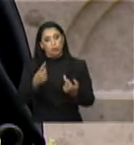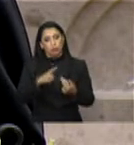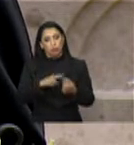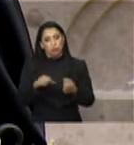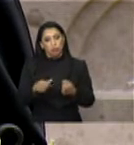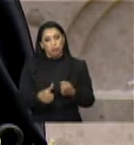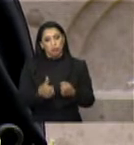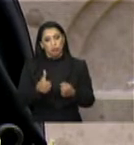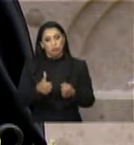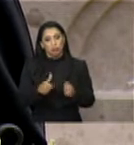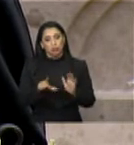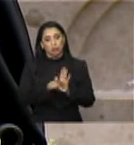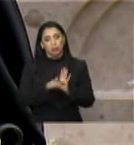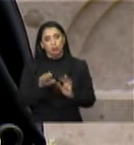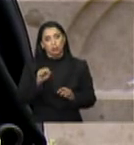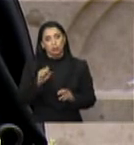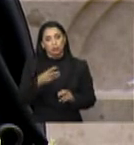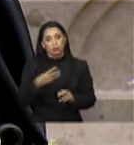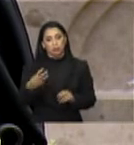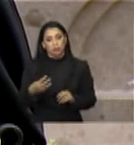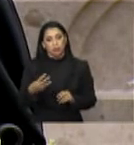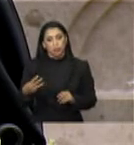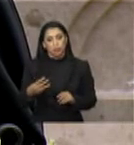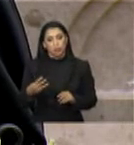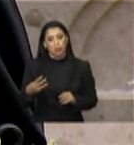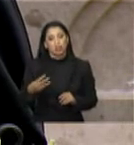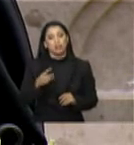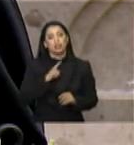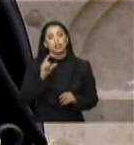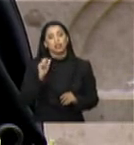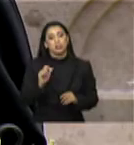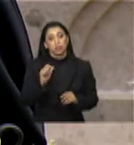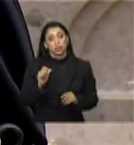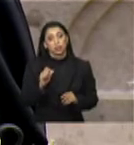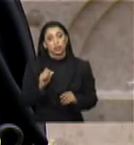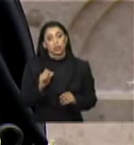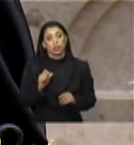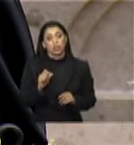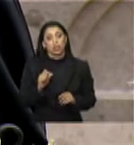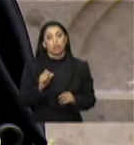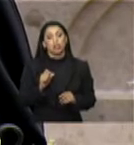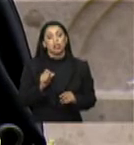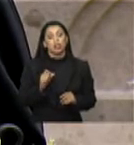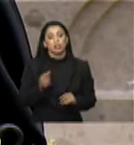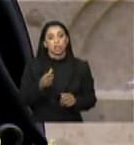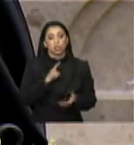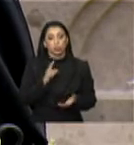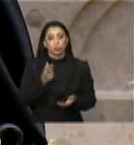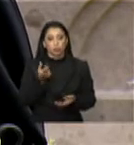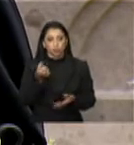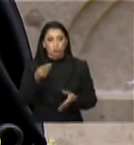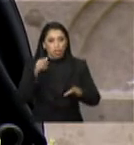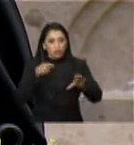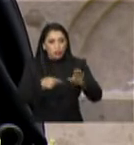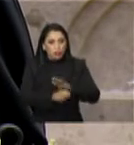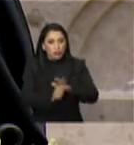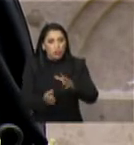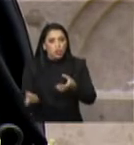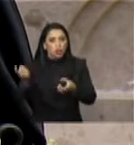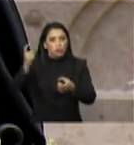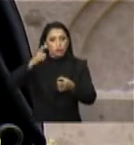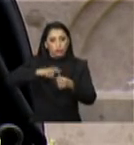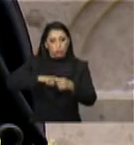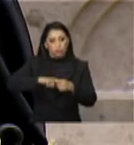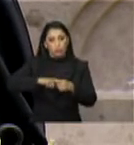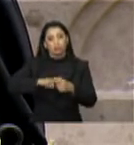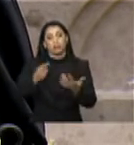artigo primeiro da lei 8.033 sobre o resgate de aplicações financeiras o cdbs etc